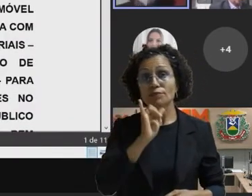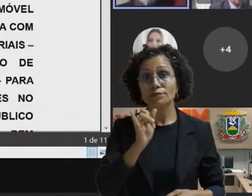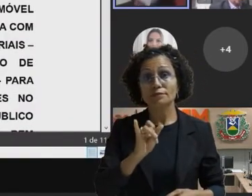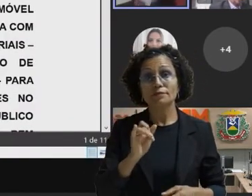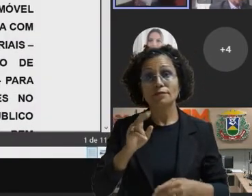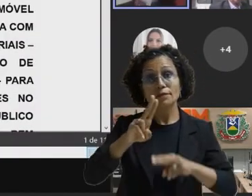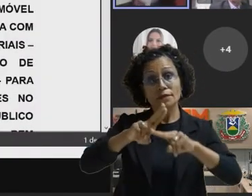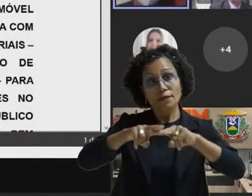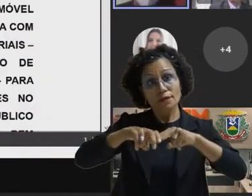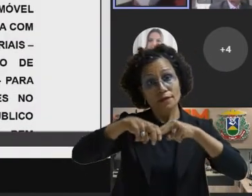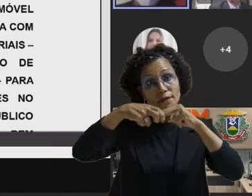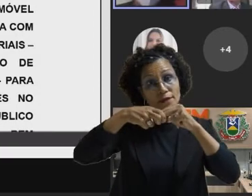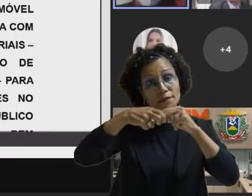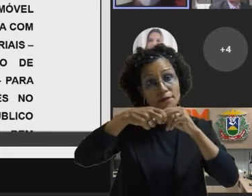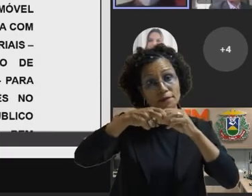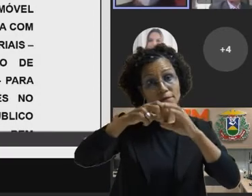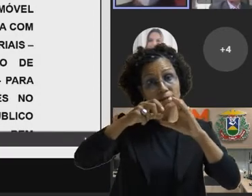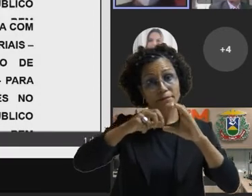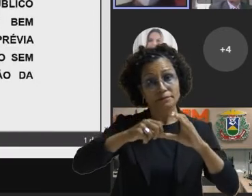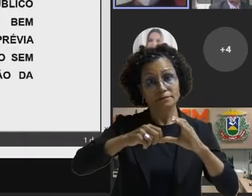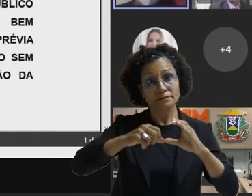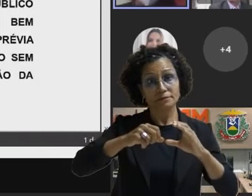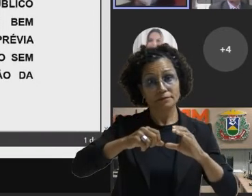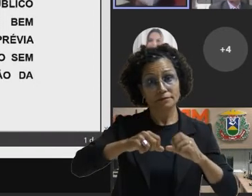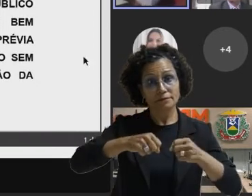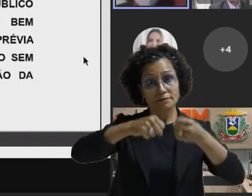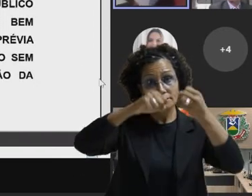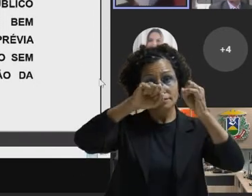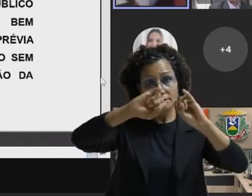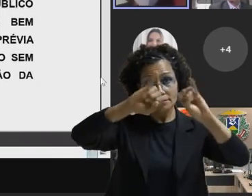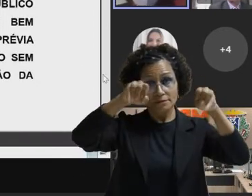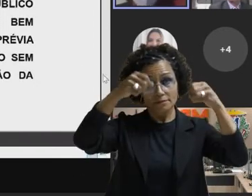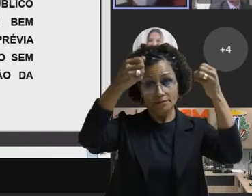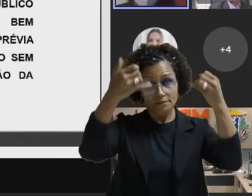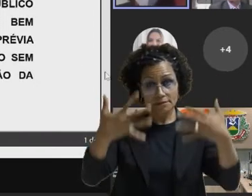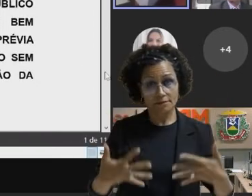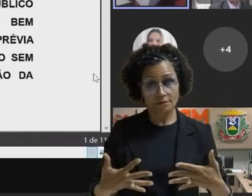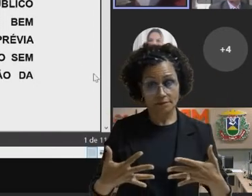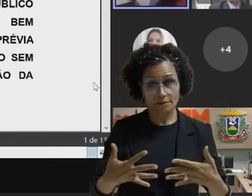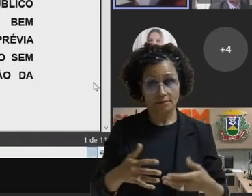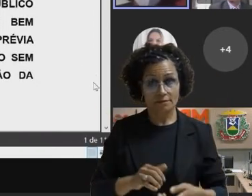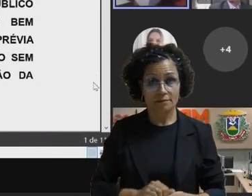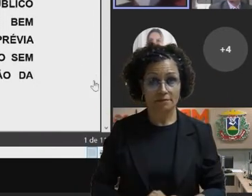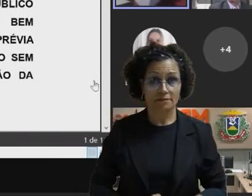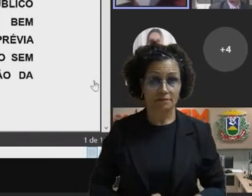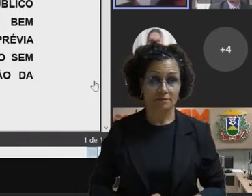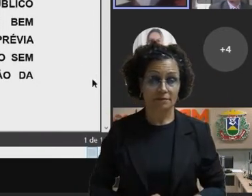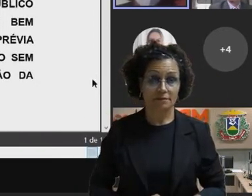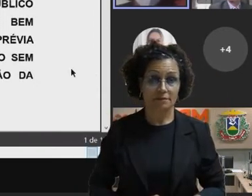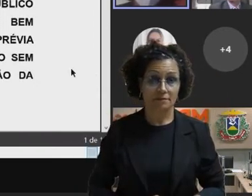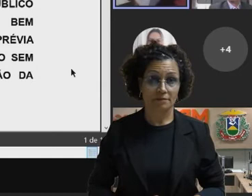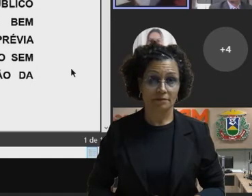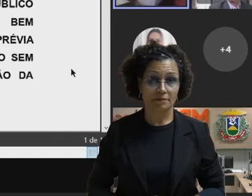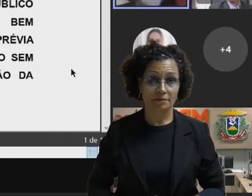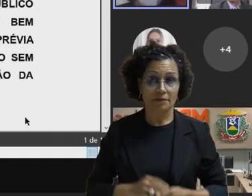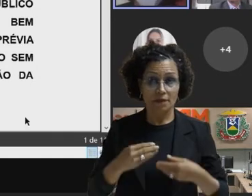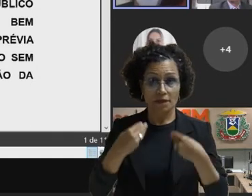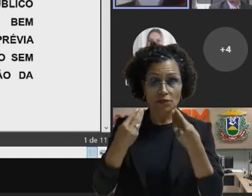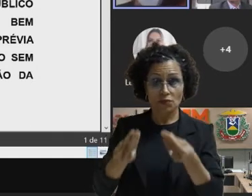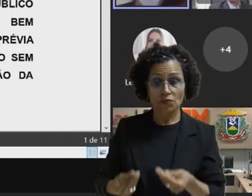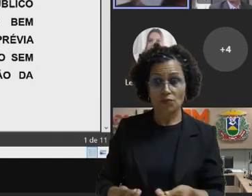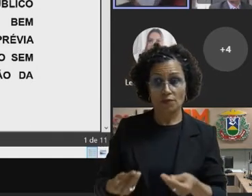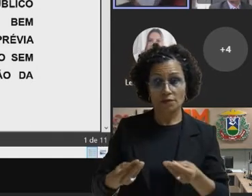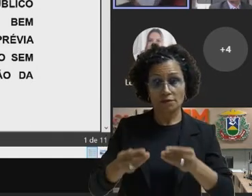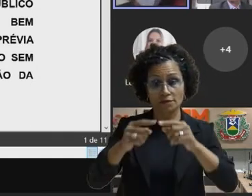a justificar a doação do imóvel. Bom, eles falam em